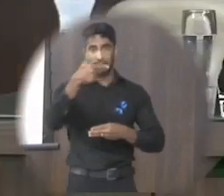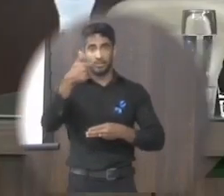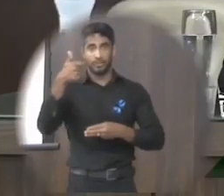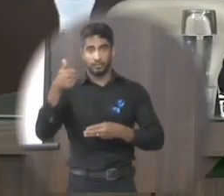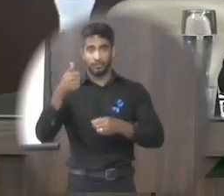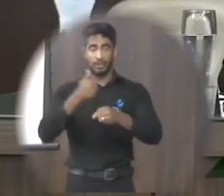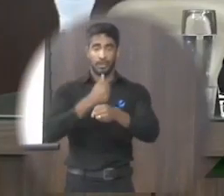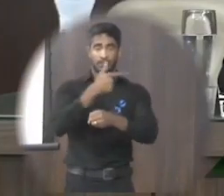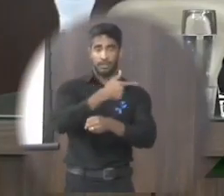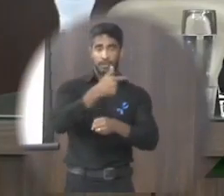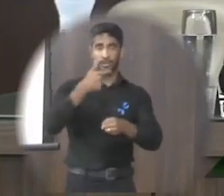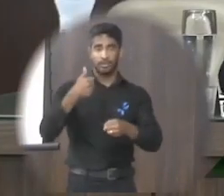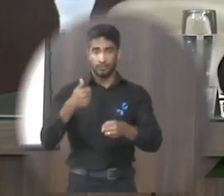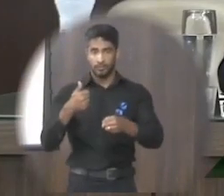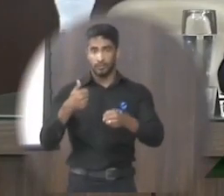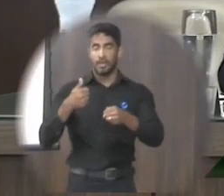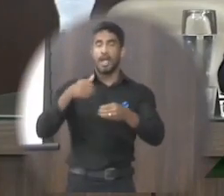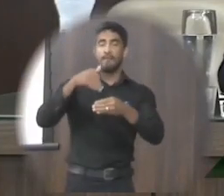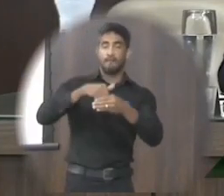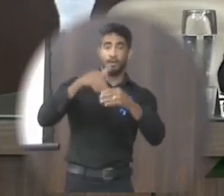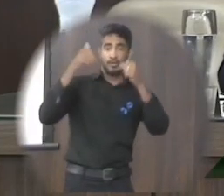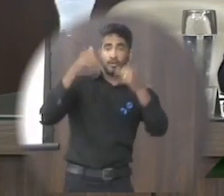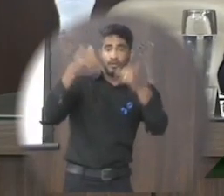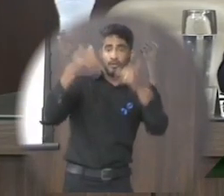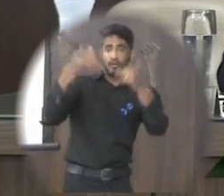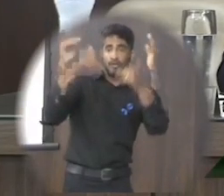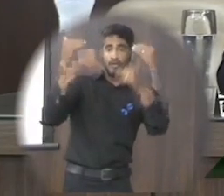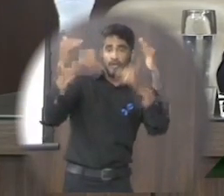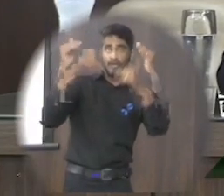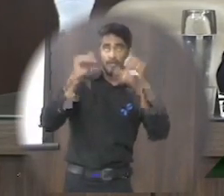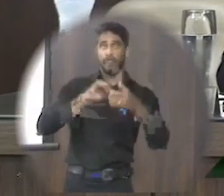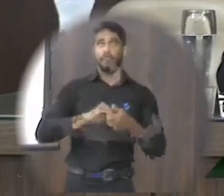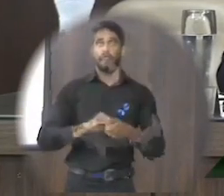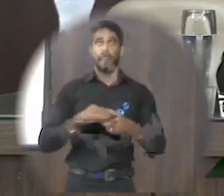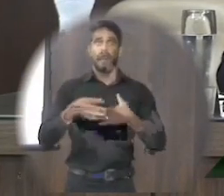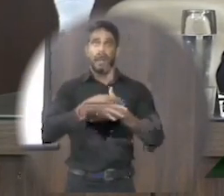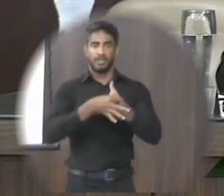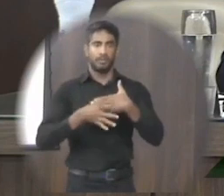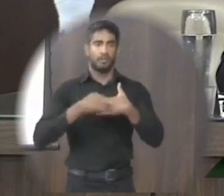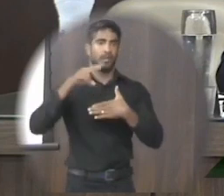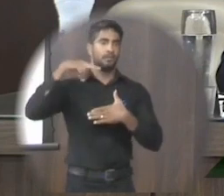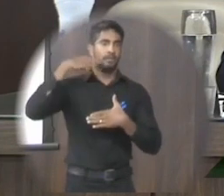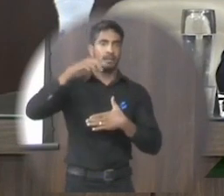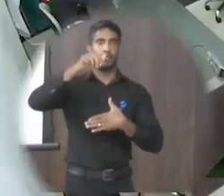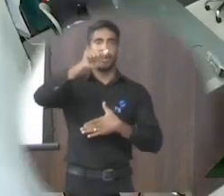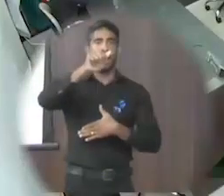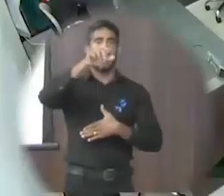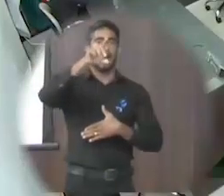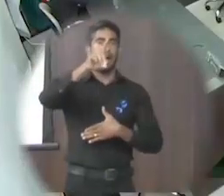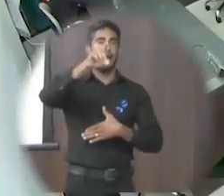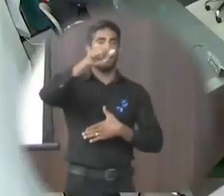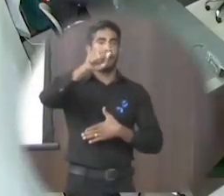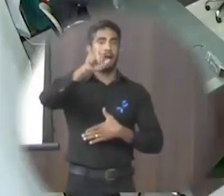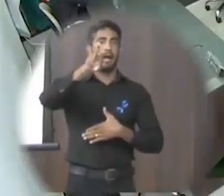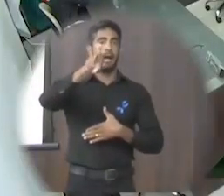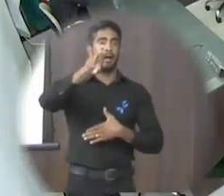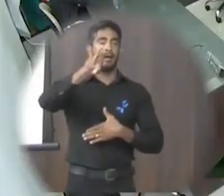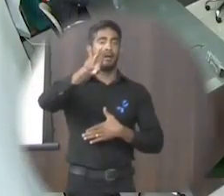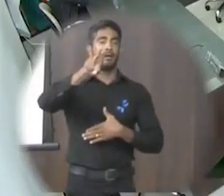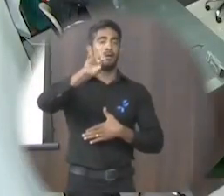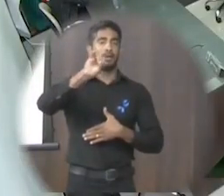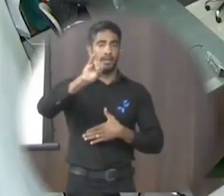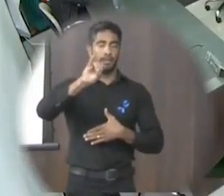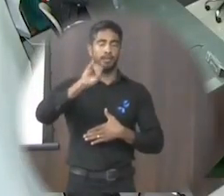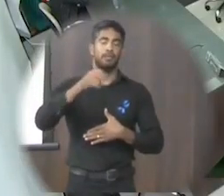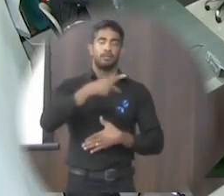121/2021, voto de congratulação, de autoria do vereador Adauri Soares Cordeiro.